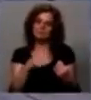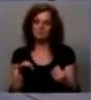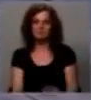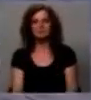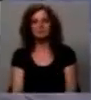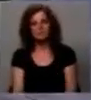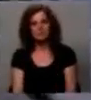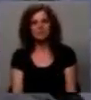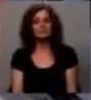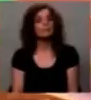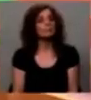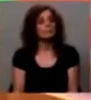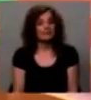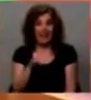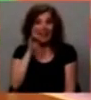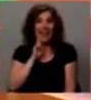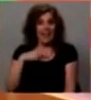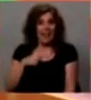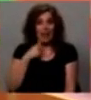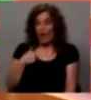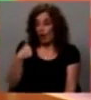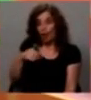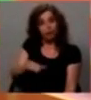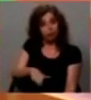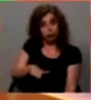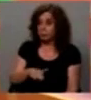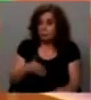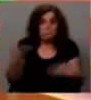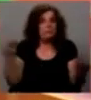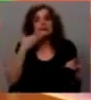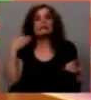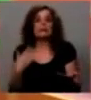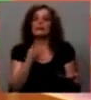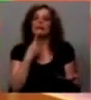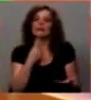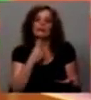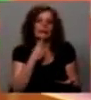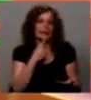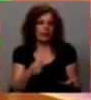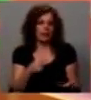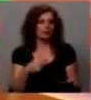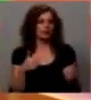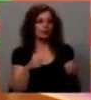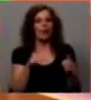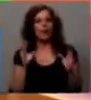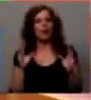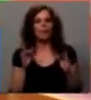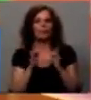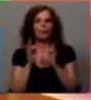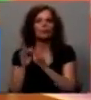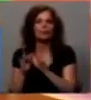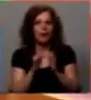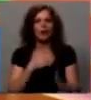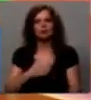Eu desde pequenina sempre contactei muito com o inglês, via, por exemplo, a Dora Exploradora, que era um desenho que eu adorava